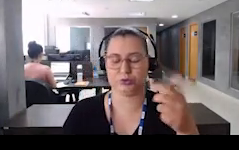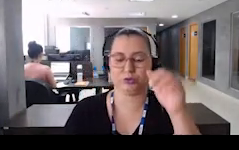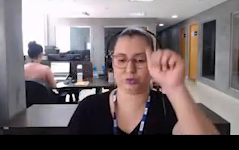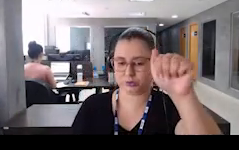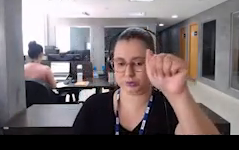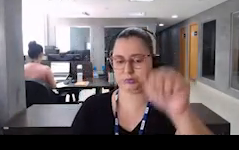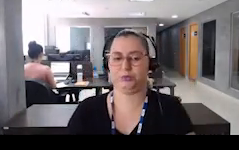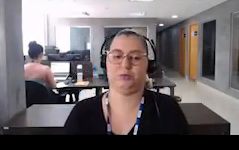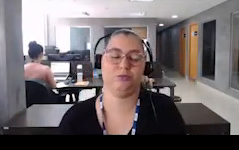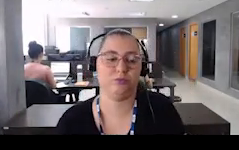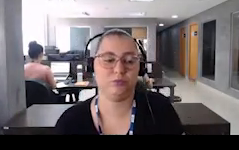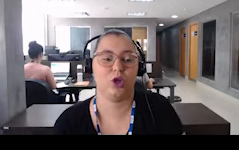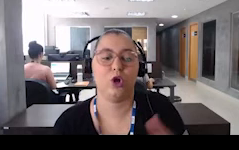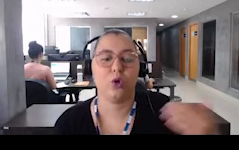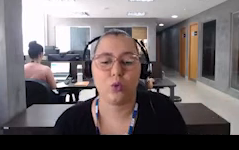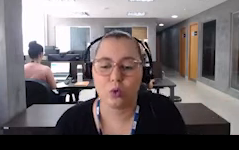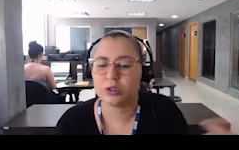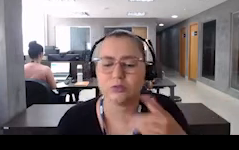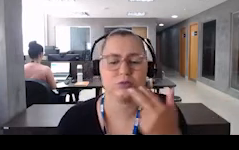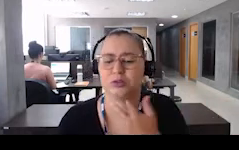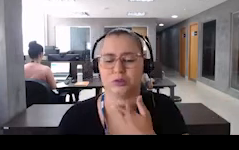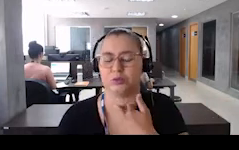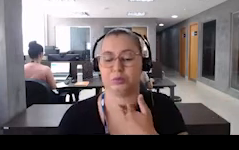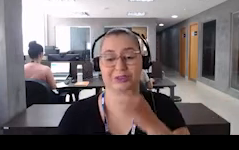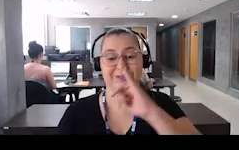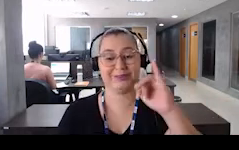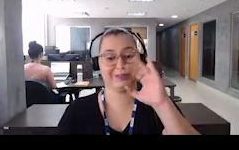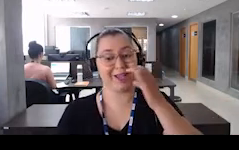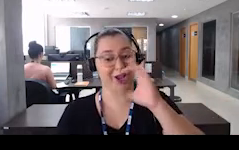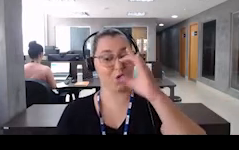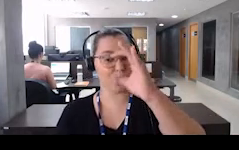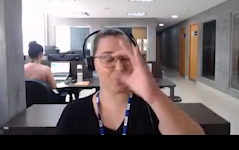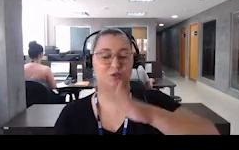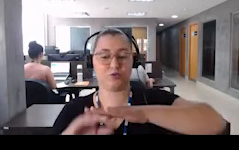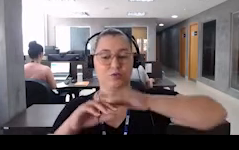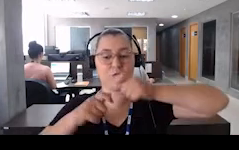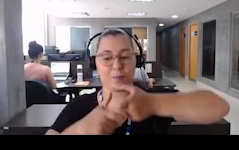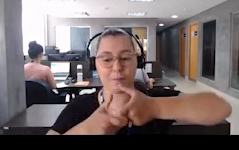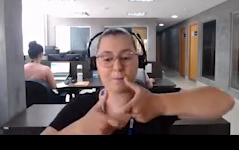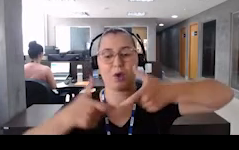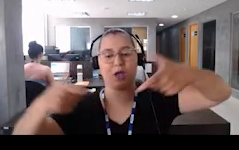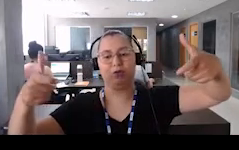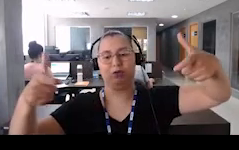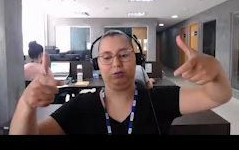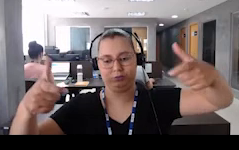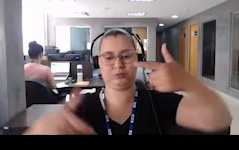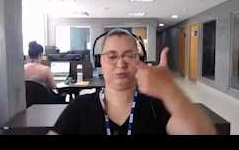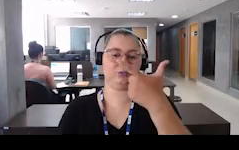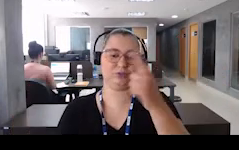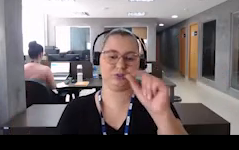8,82 ampere. Quando é que ele não poderia ser utilizado? Se a corrente total do circuito aqui, ó, fosse maior do